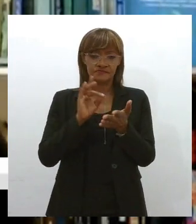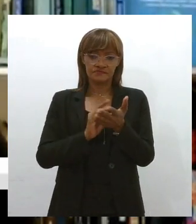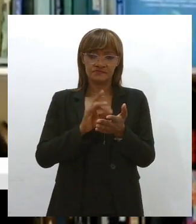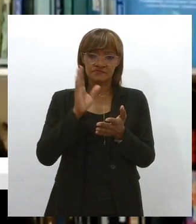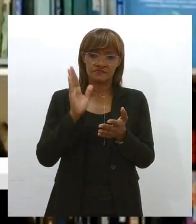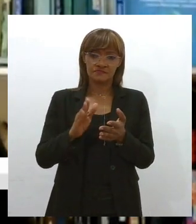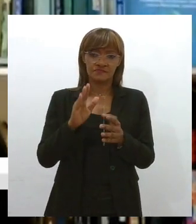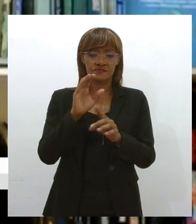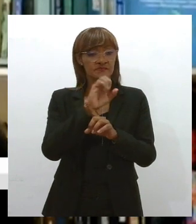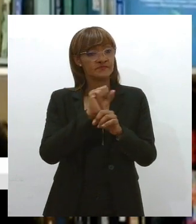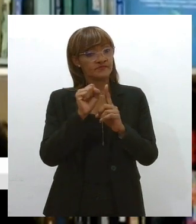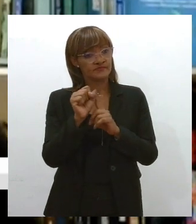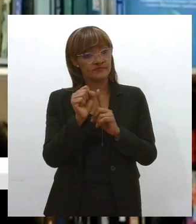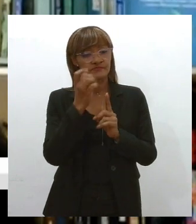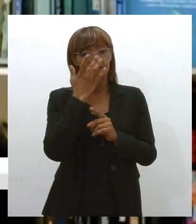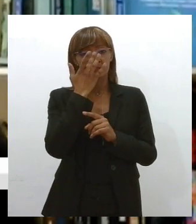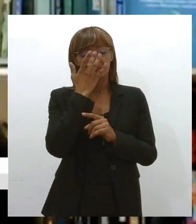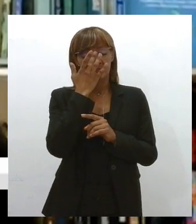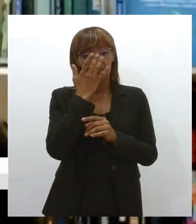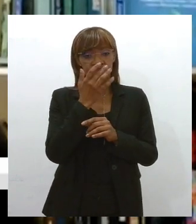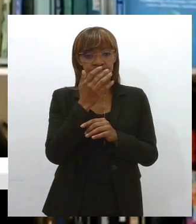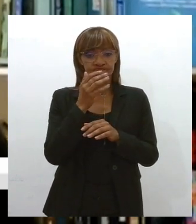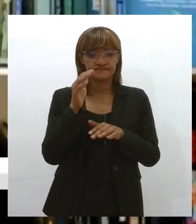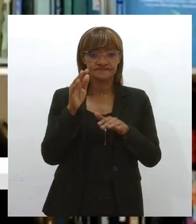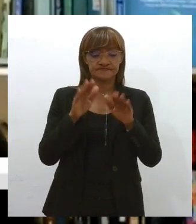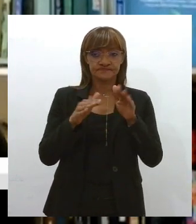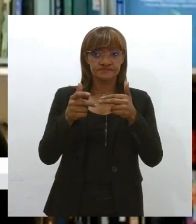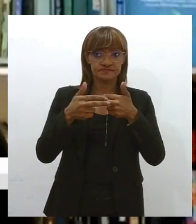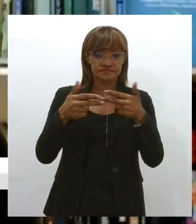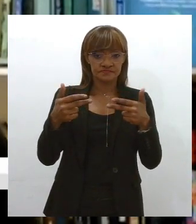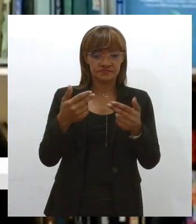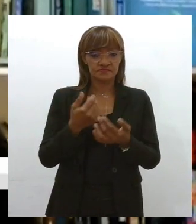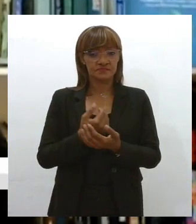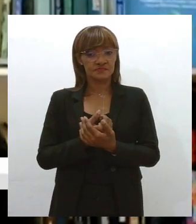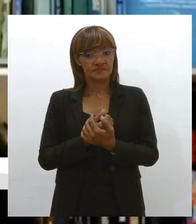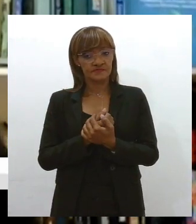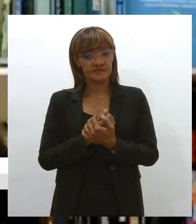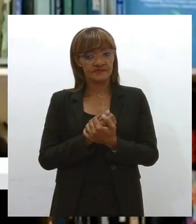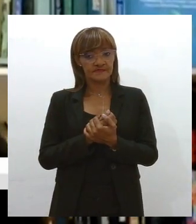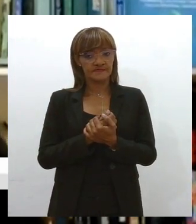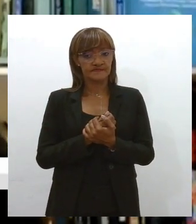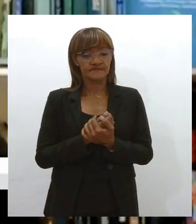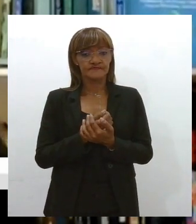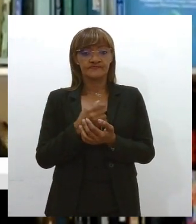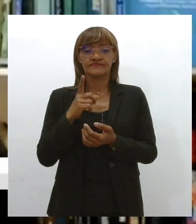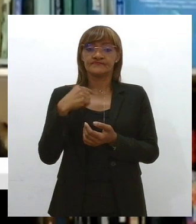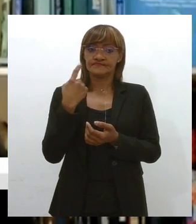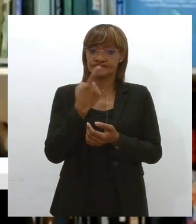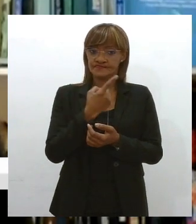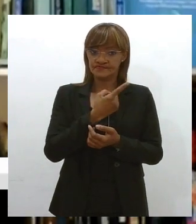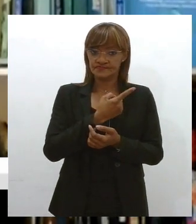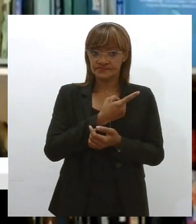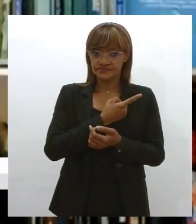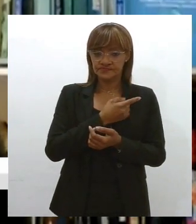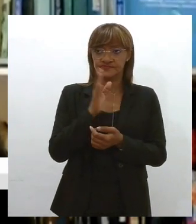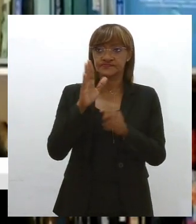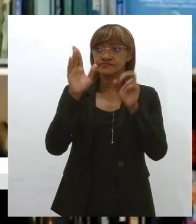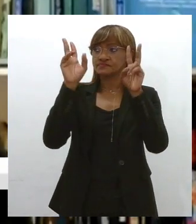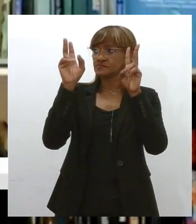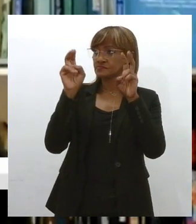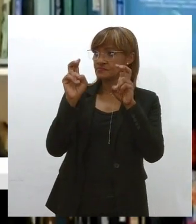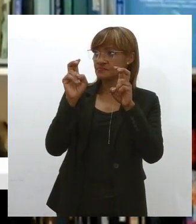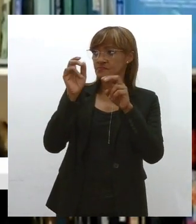sociedade, eles lidam melhor com essas coisas, né? E a gente, como evita esse tema, evita falar sobre